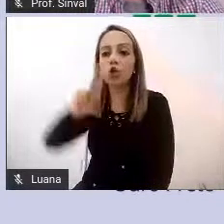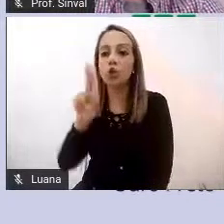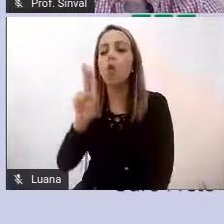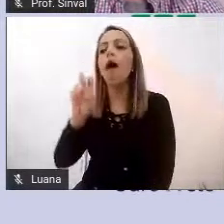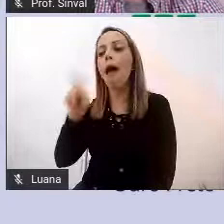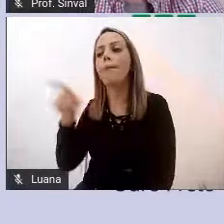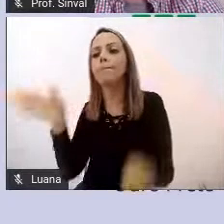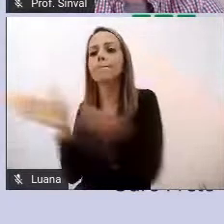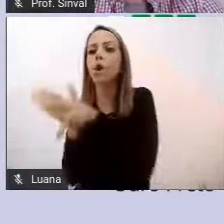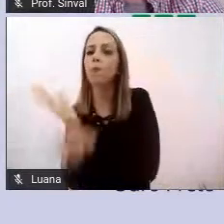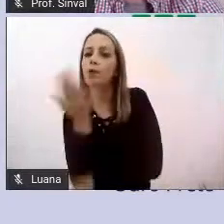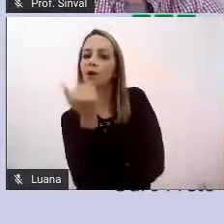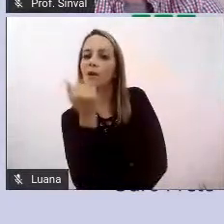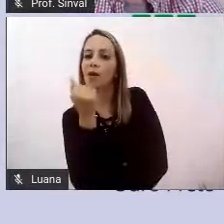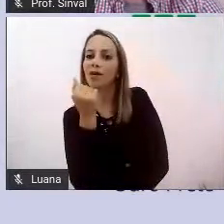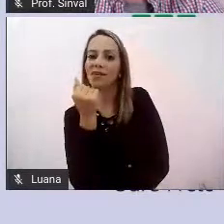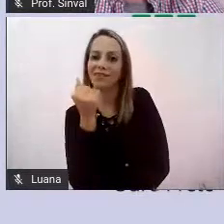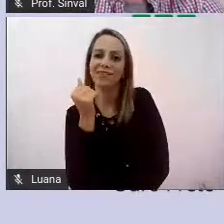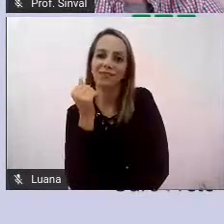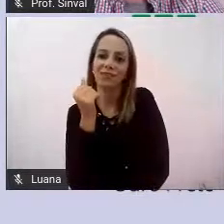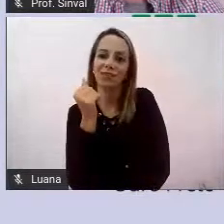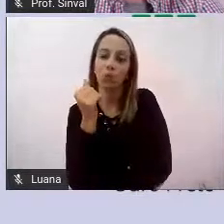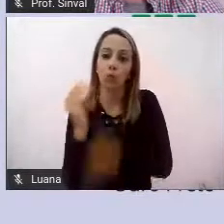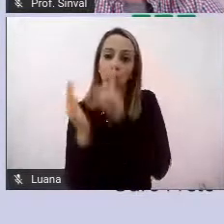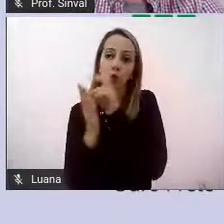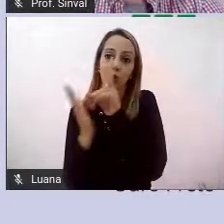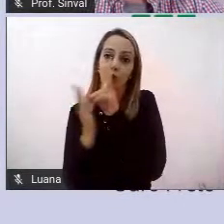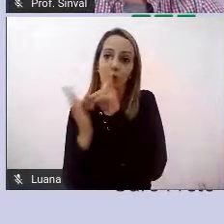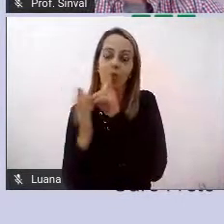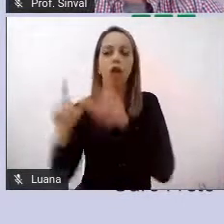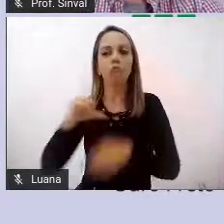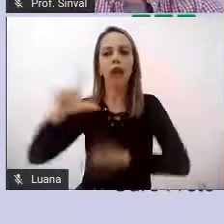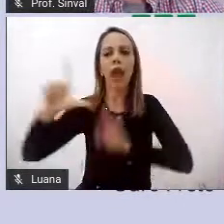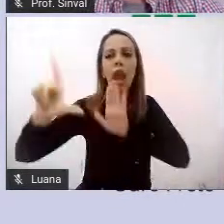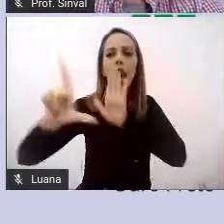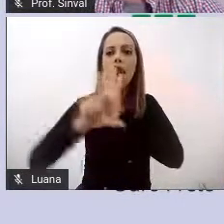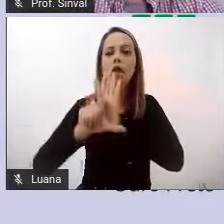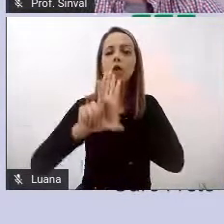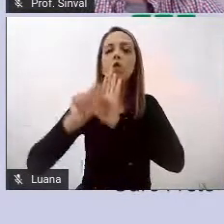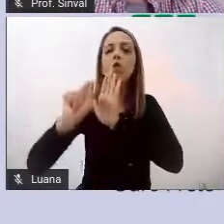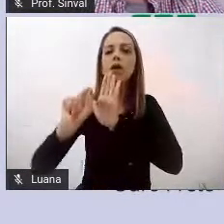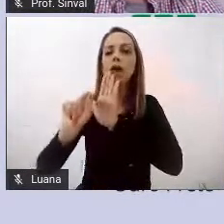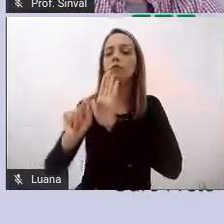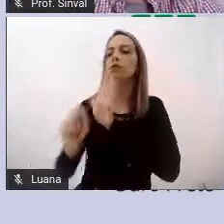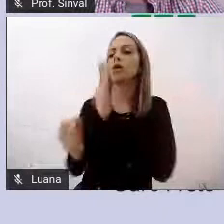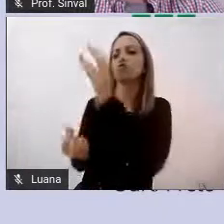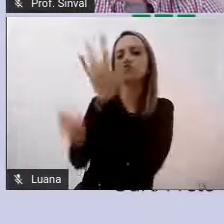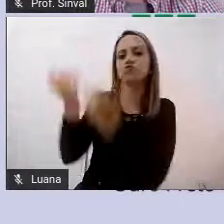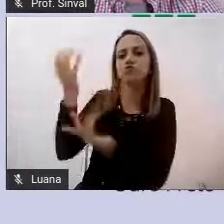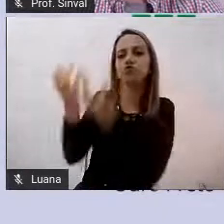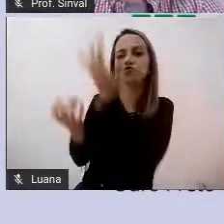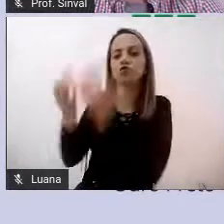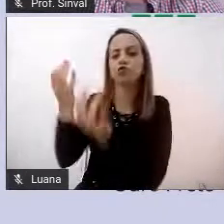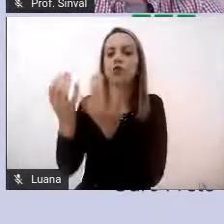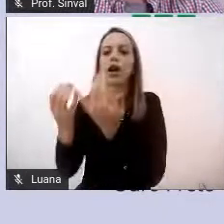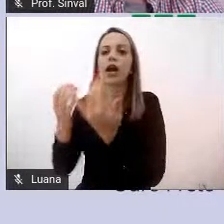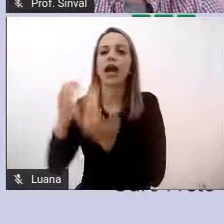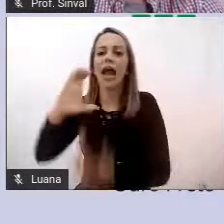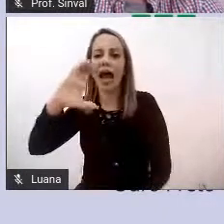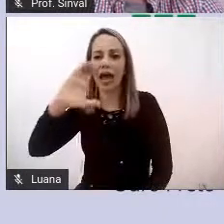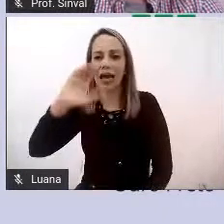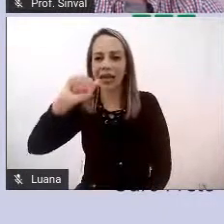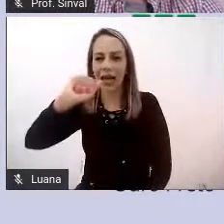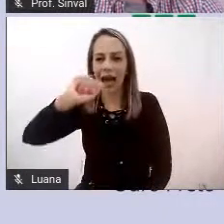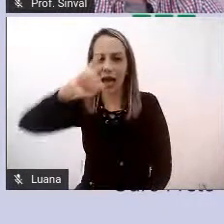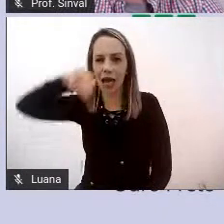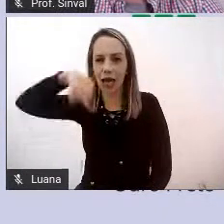aos engenhos de açúcar para garantir aos indígenas do sertão alimento. Lembrando que os indígenas do